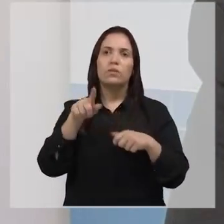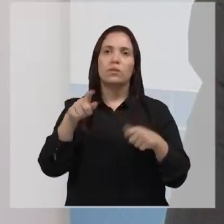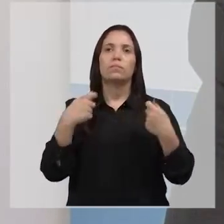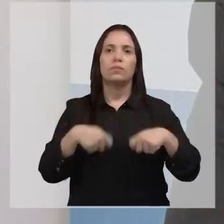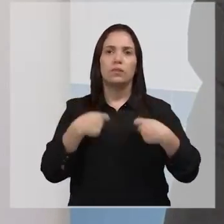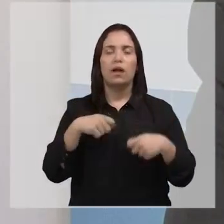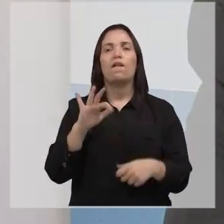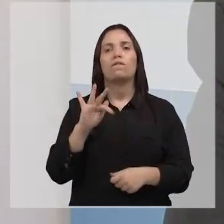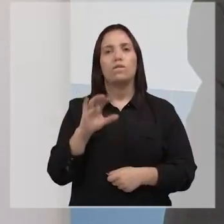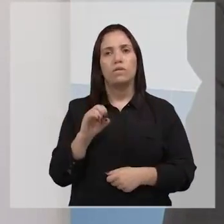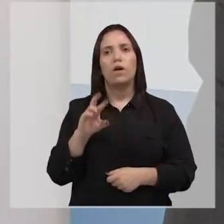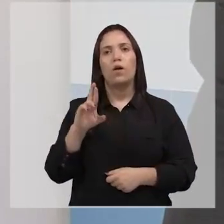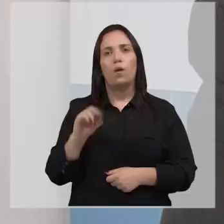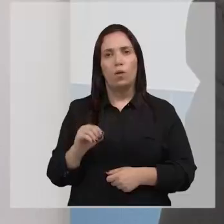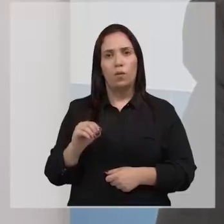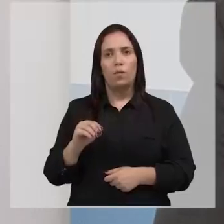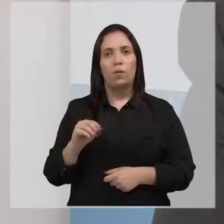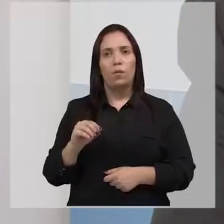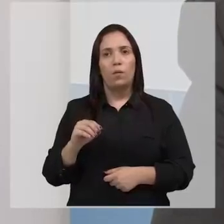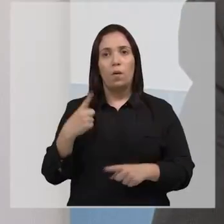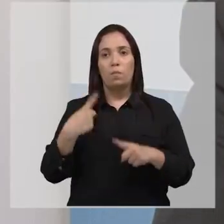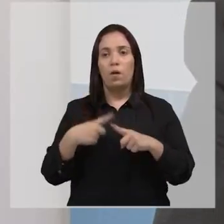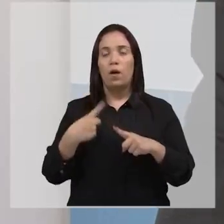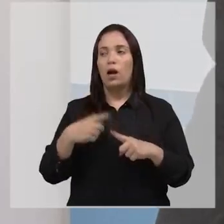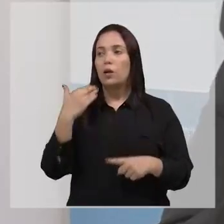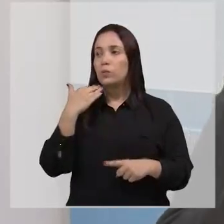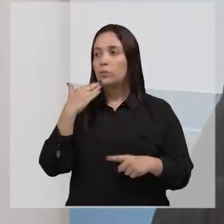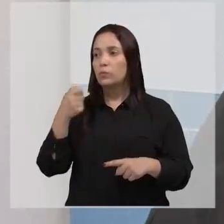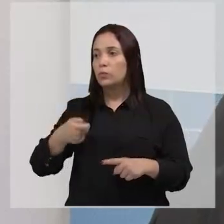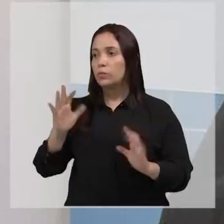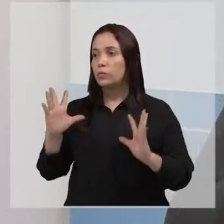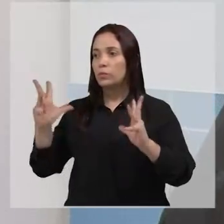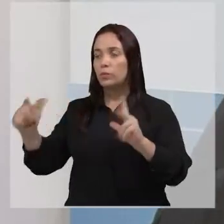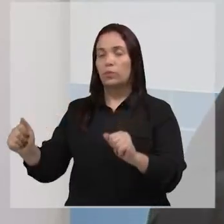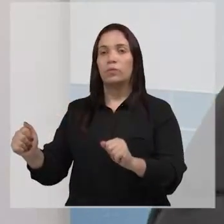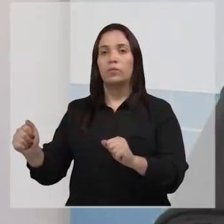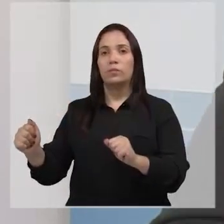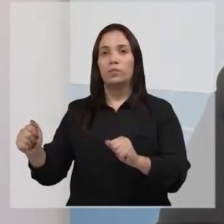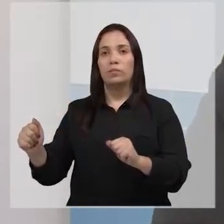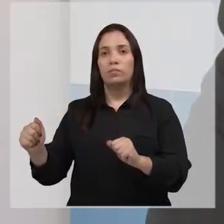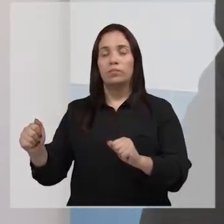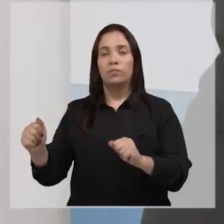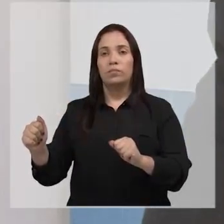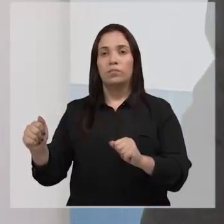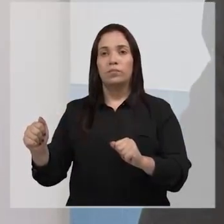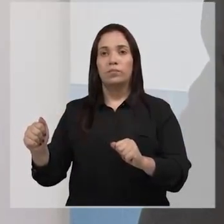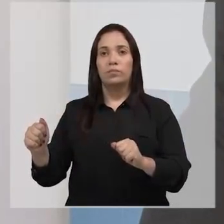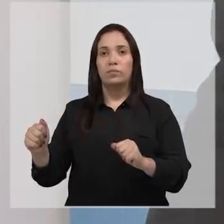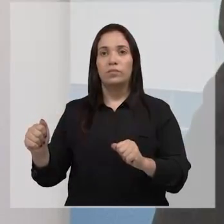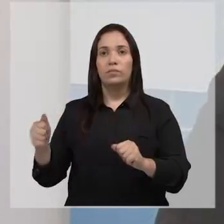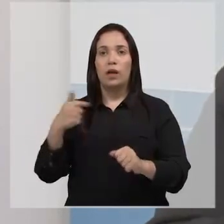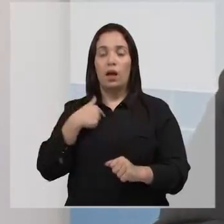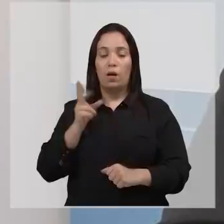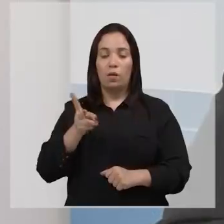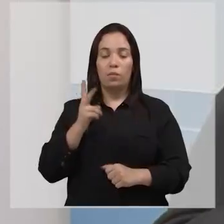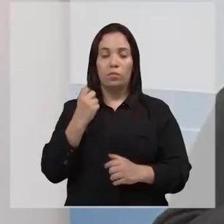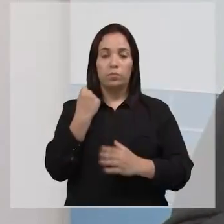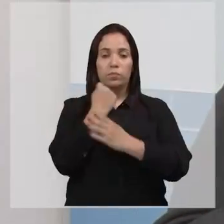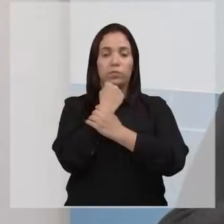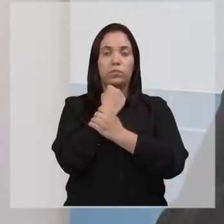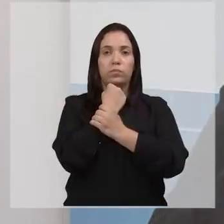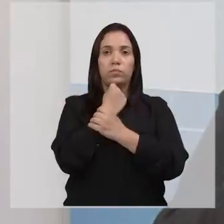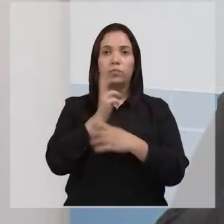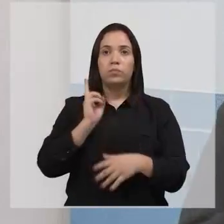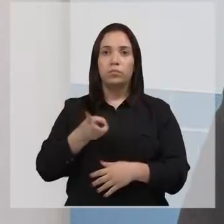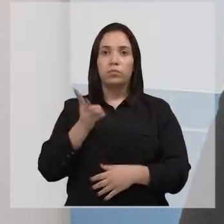privilegiado. Não é... É para o uso do seu mandato, né, Luiz? Para as prerrogativas de